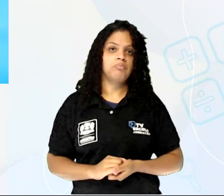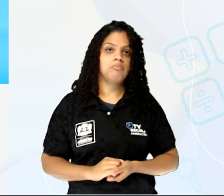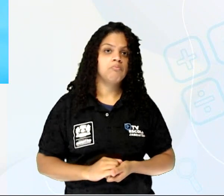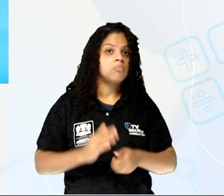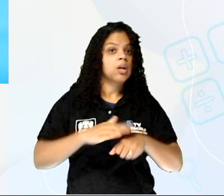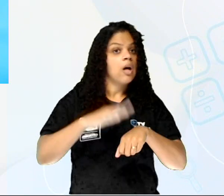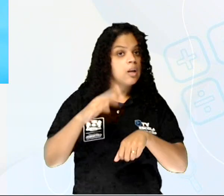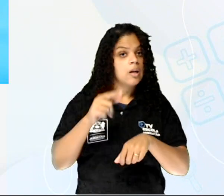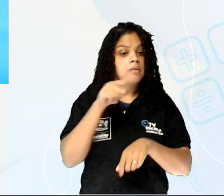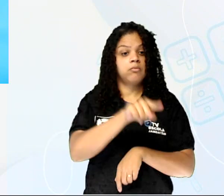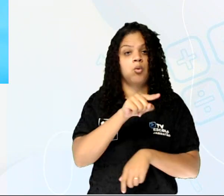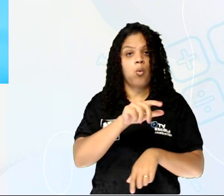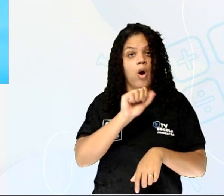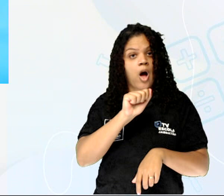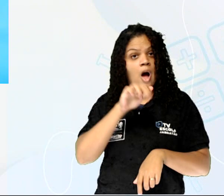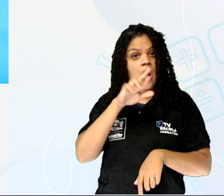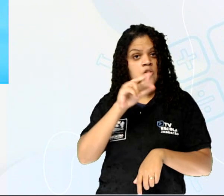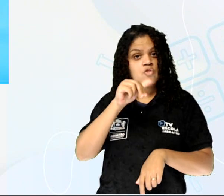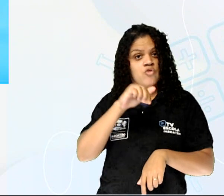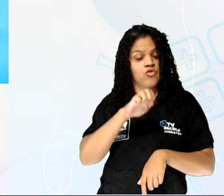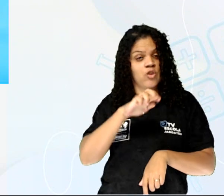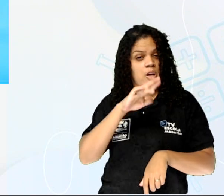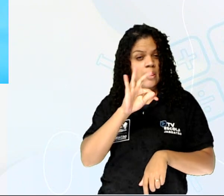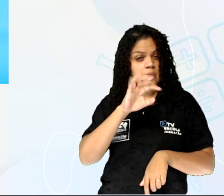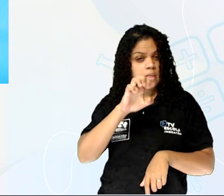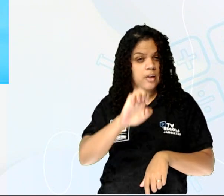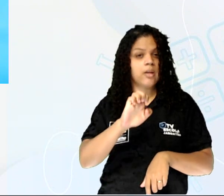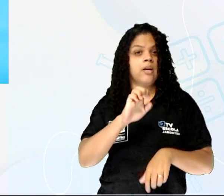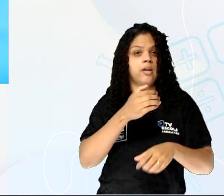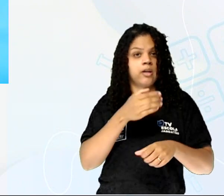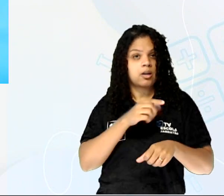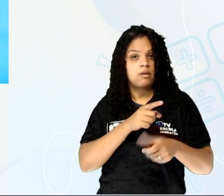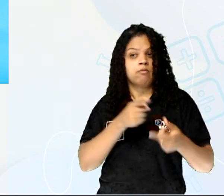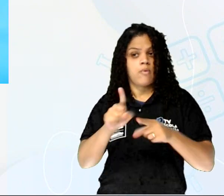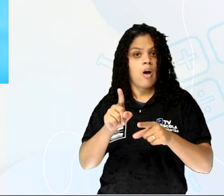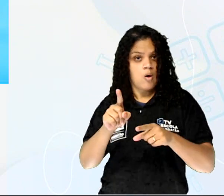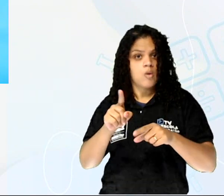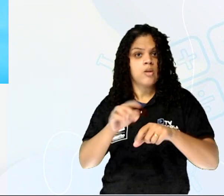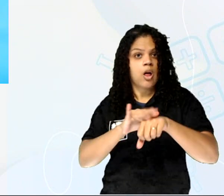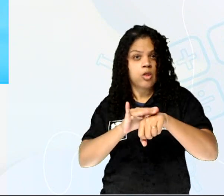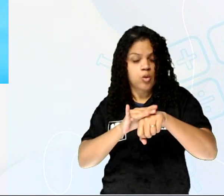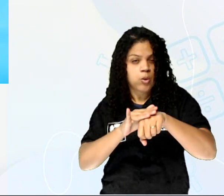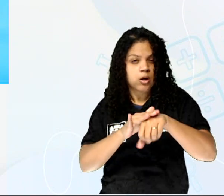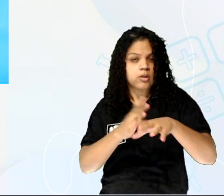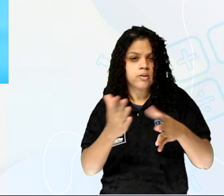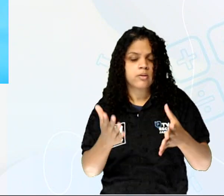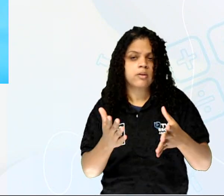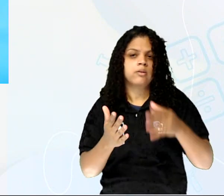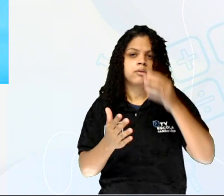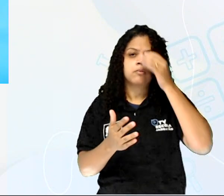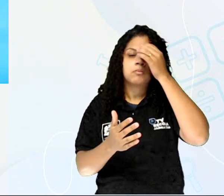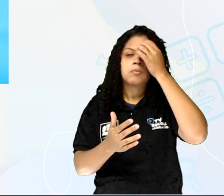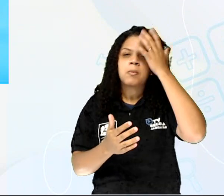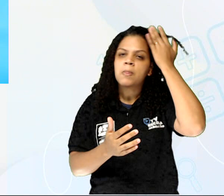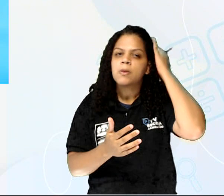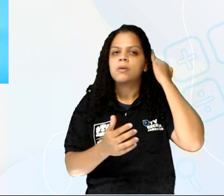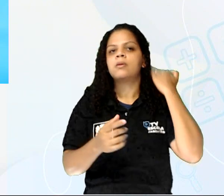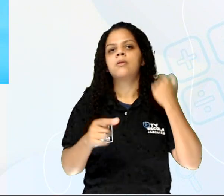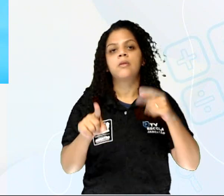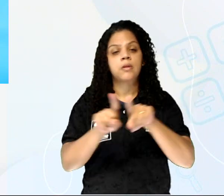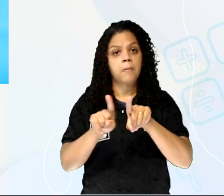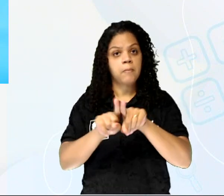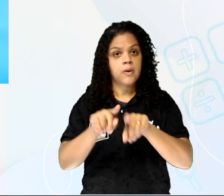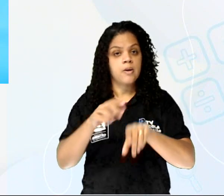agente imunizante, o agente causador da doença, morto, atenuado ou seus fragmentos, as vacinas apresentam em